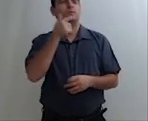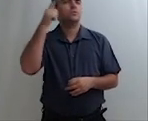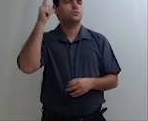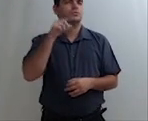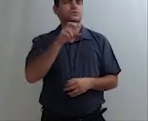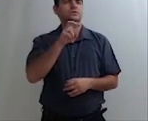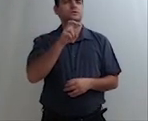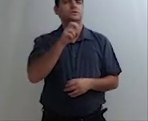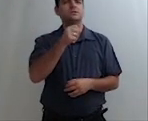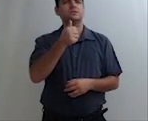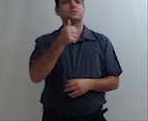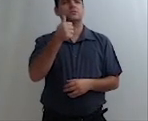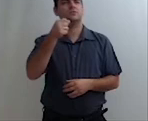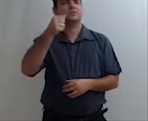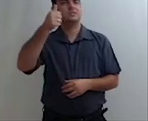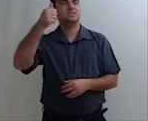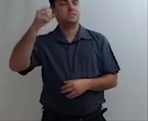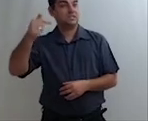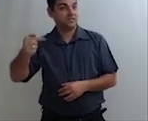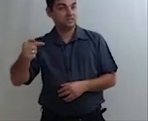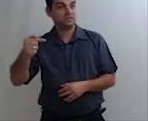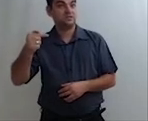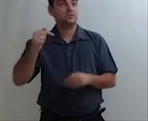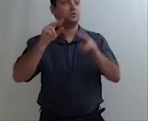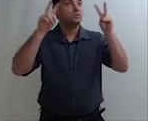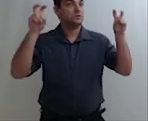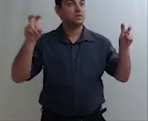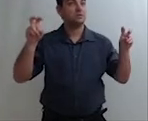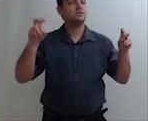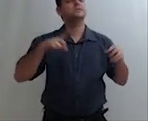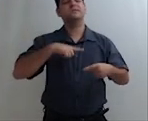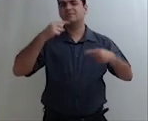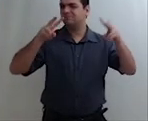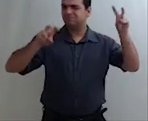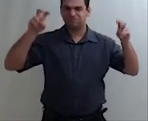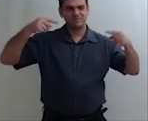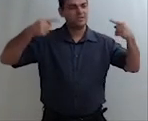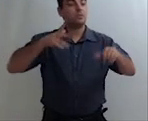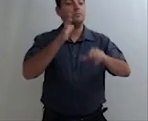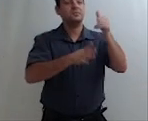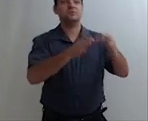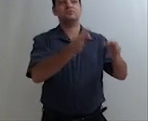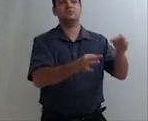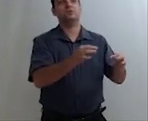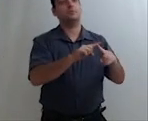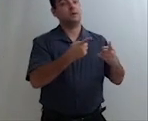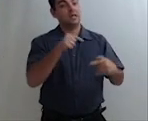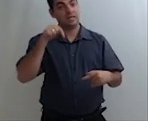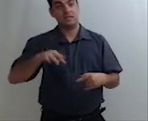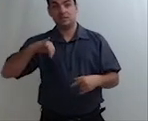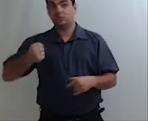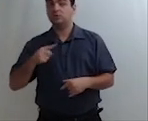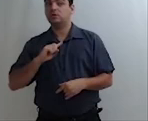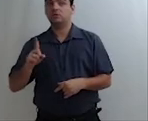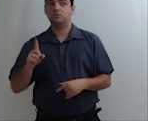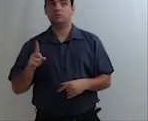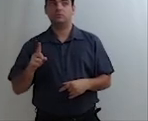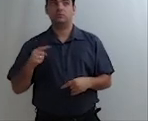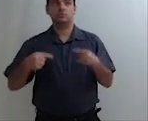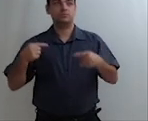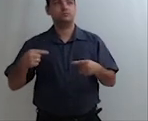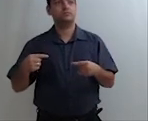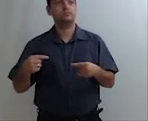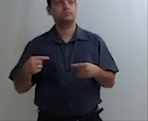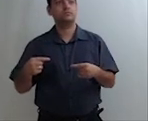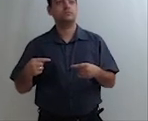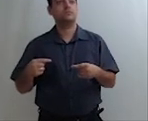907 nesse caso o tema de fundo do Rich já havia sido debatido na origem aqui não em momento em nenhum momento o Tribunal Regional Federal da